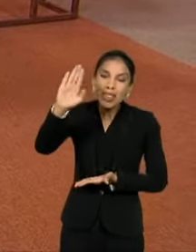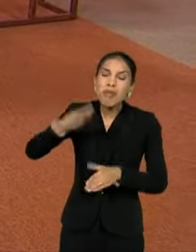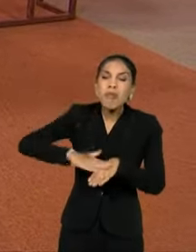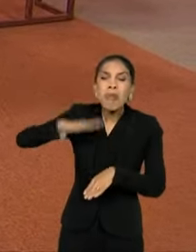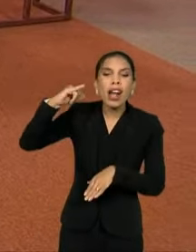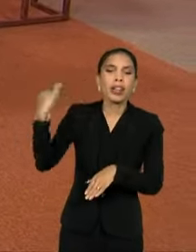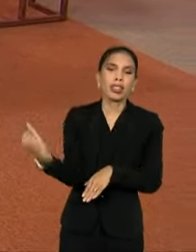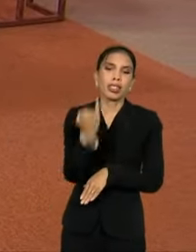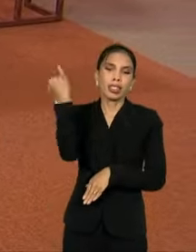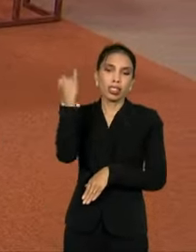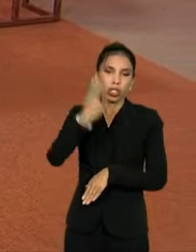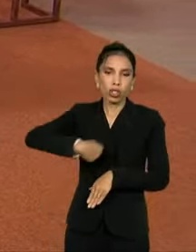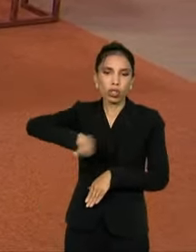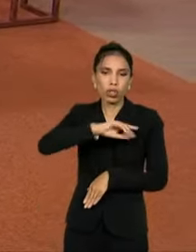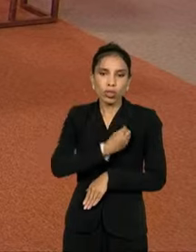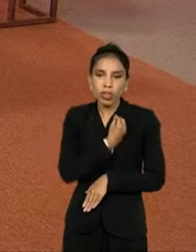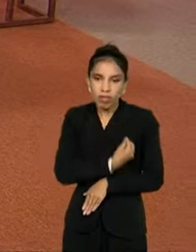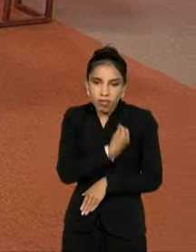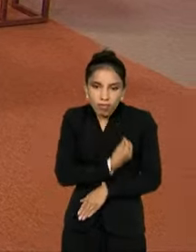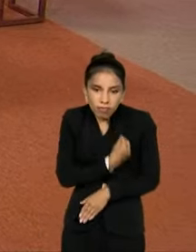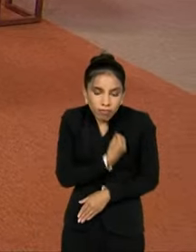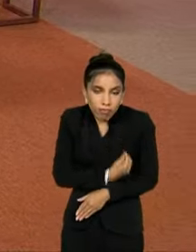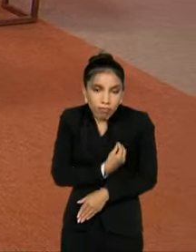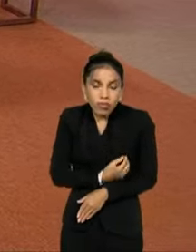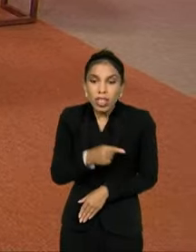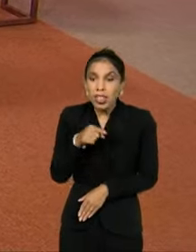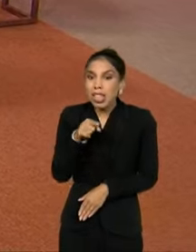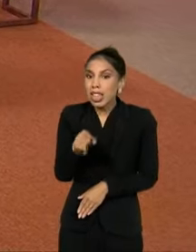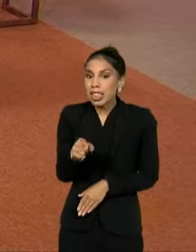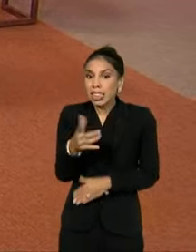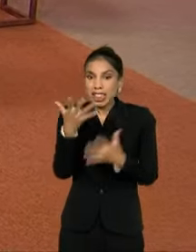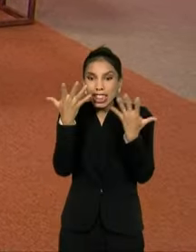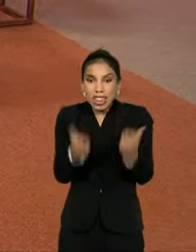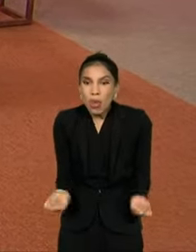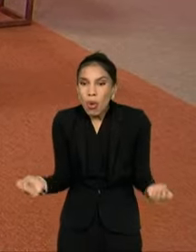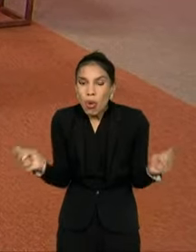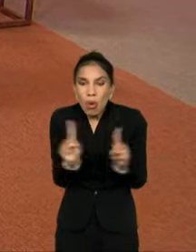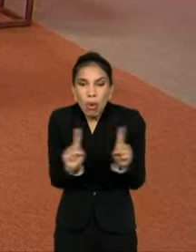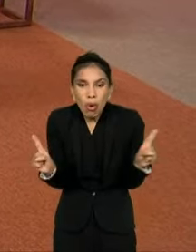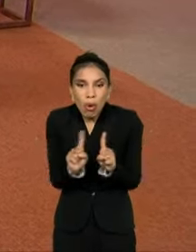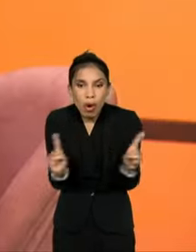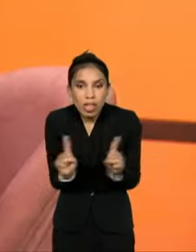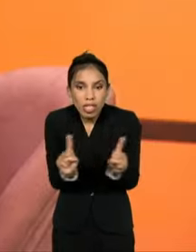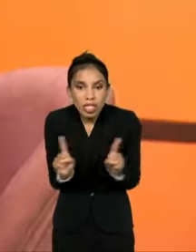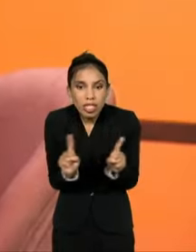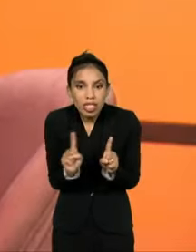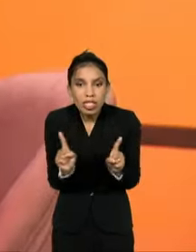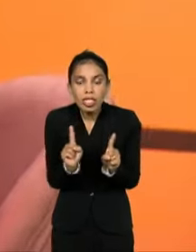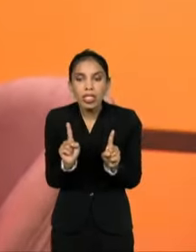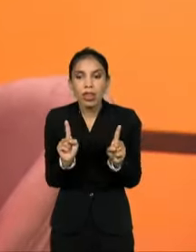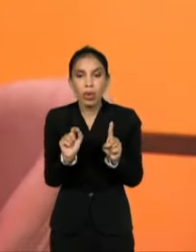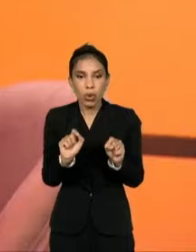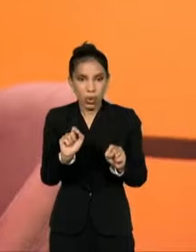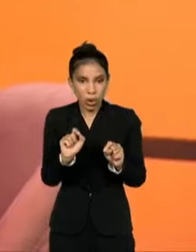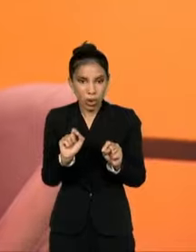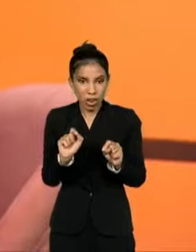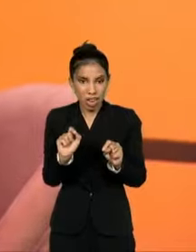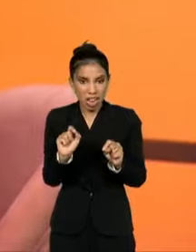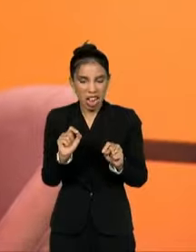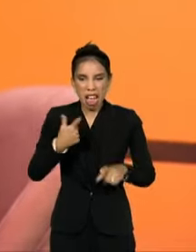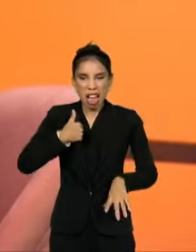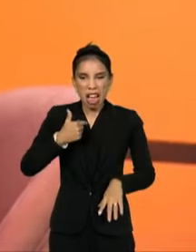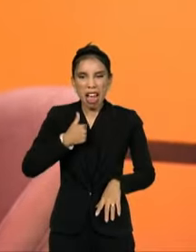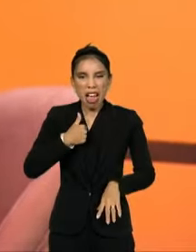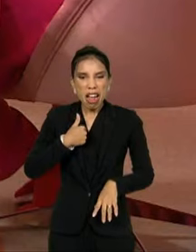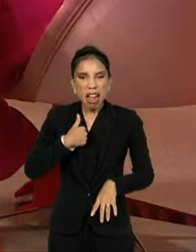mais relevante que nós e temos. E é mais inaceitável você usar a placa para se eleger. Então, quebrar a placa,